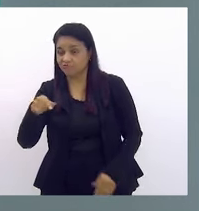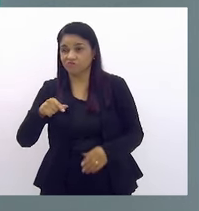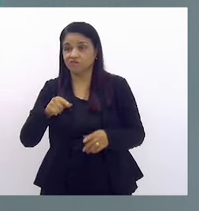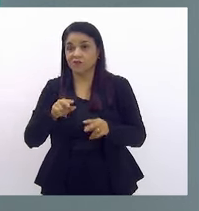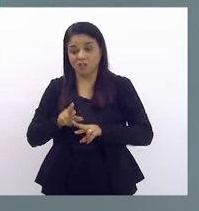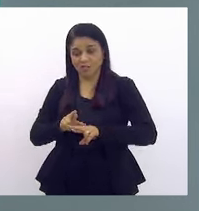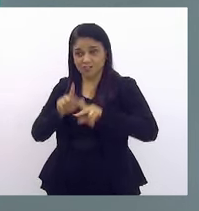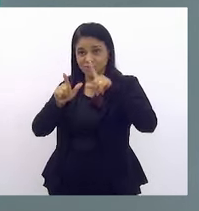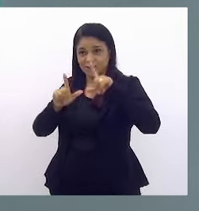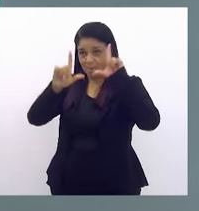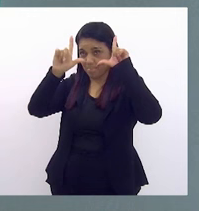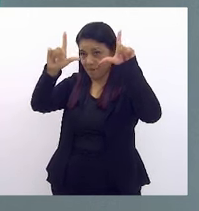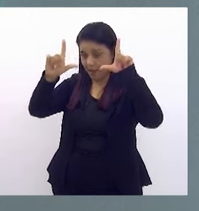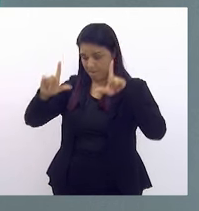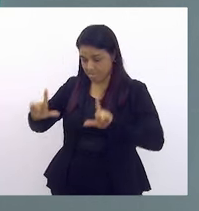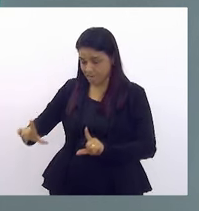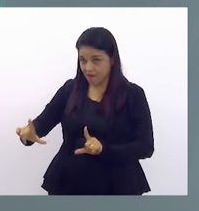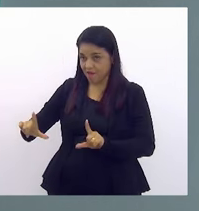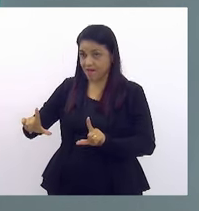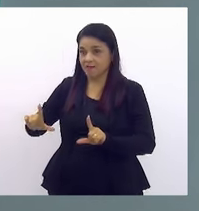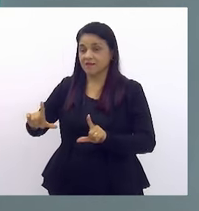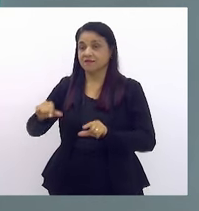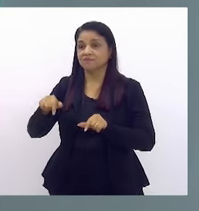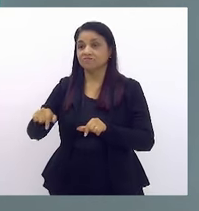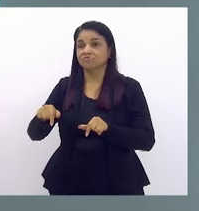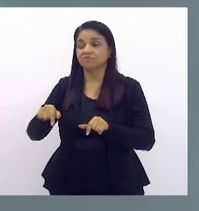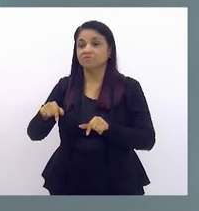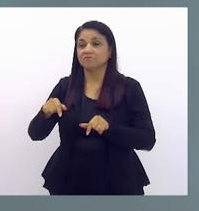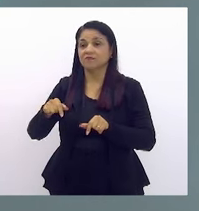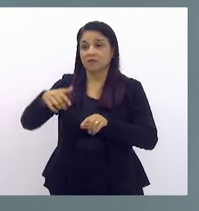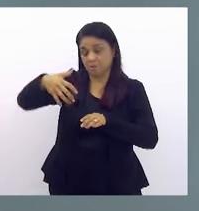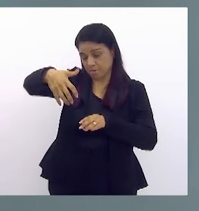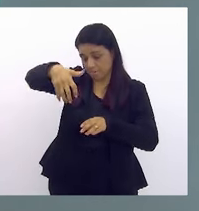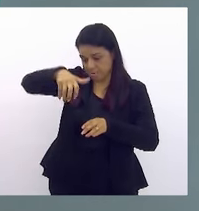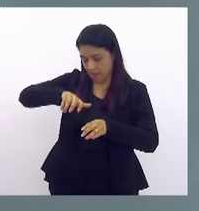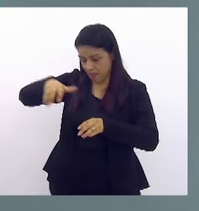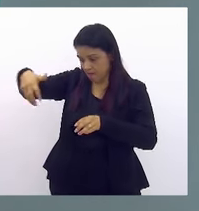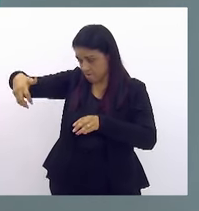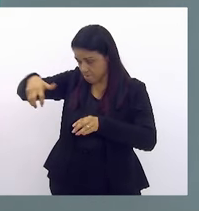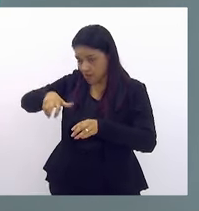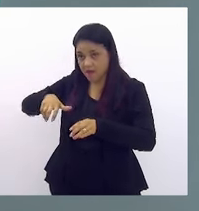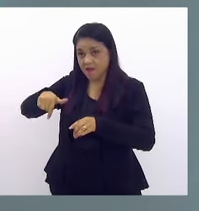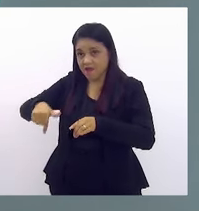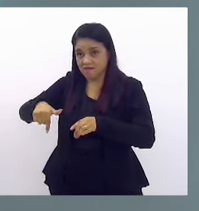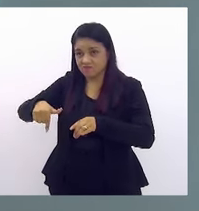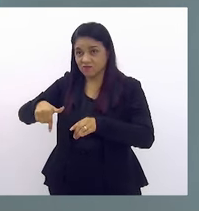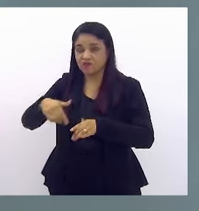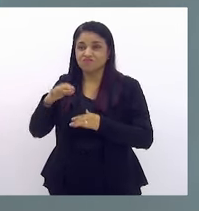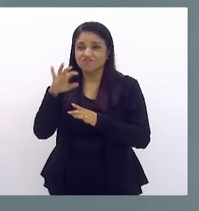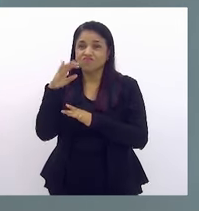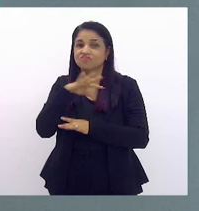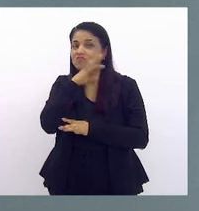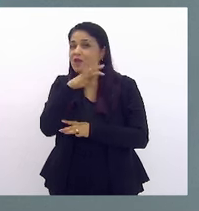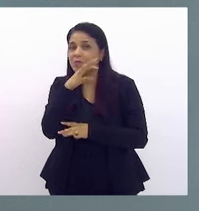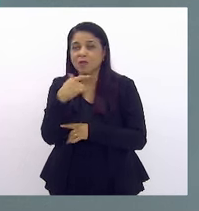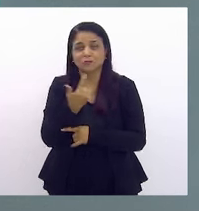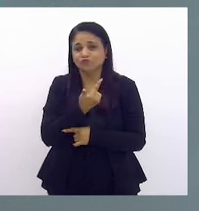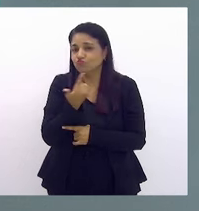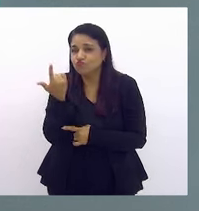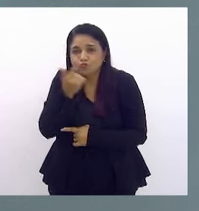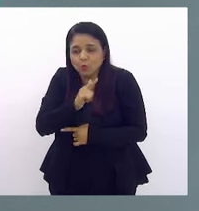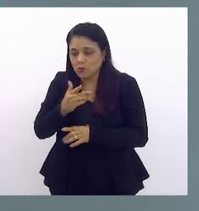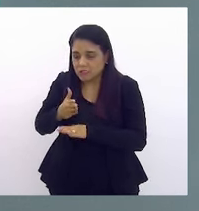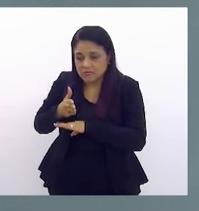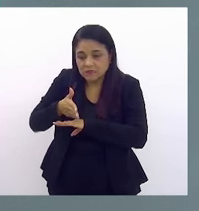do espelho d'água e sombreia. Então, os animais, que já não têm muito como chegar, porque, quando eles fazem